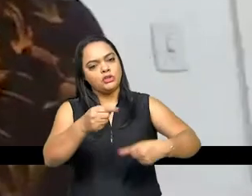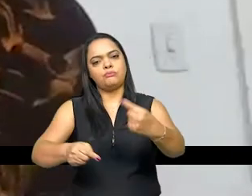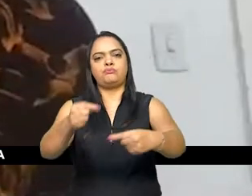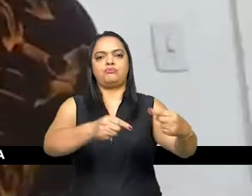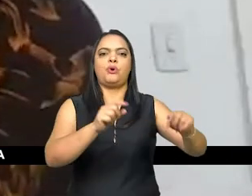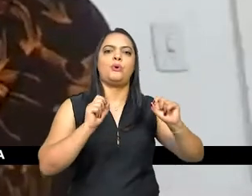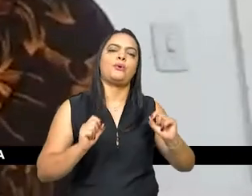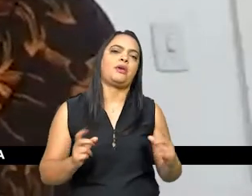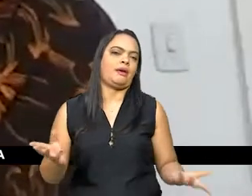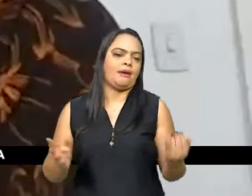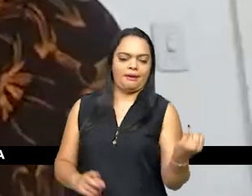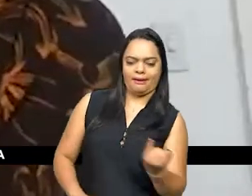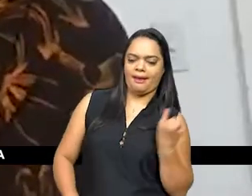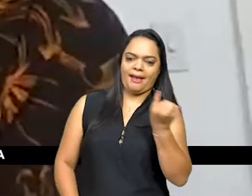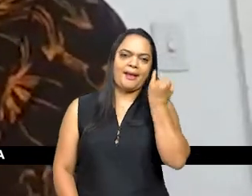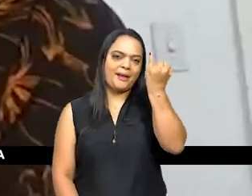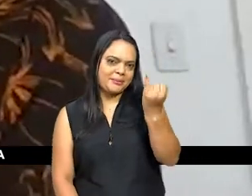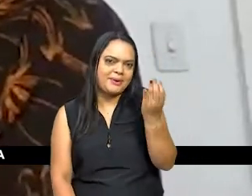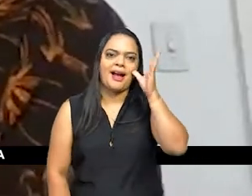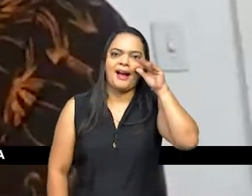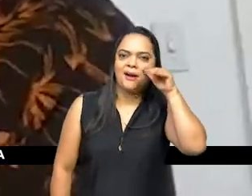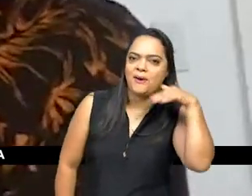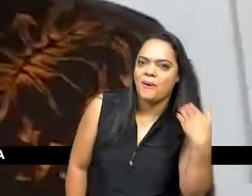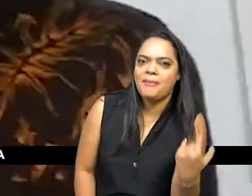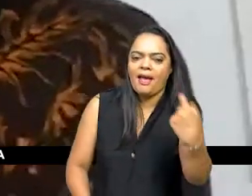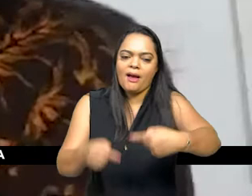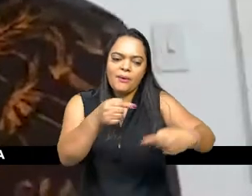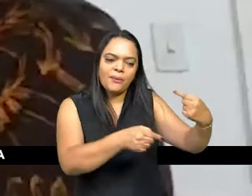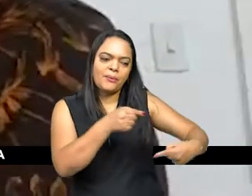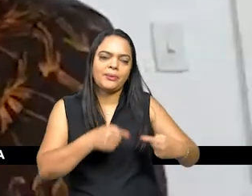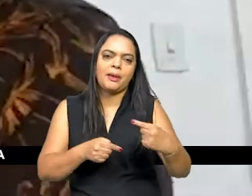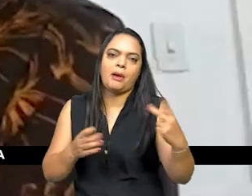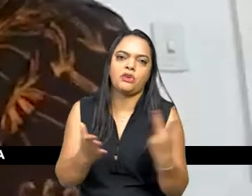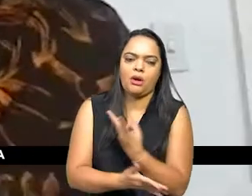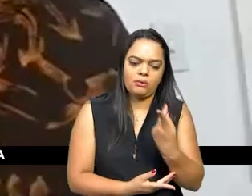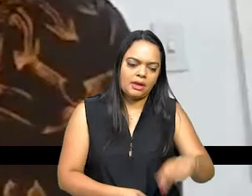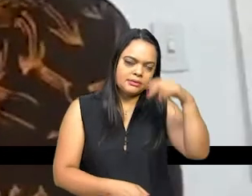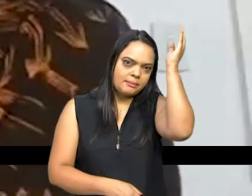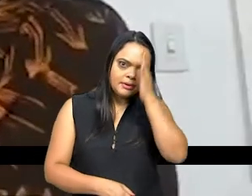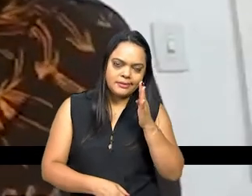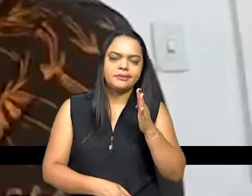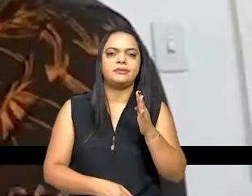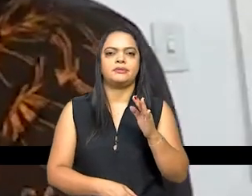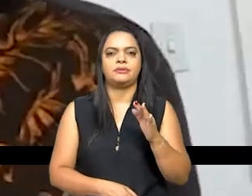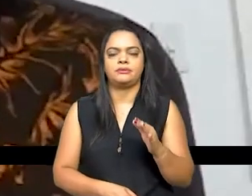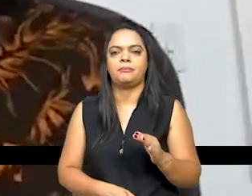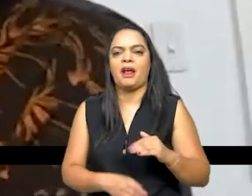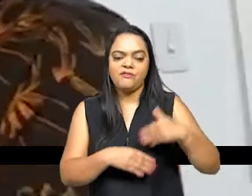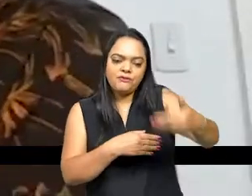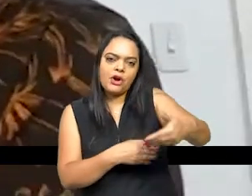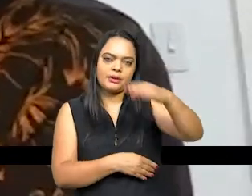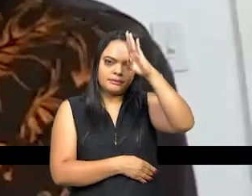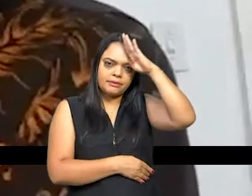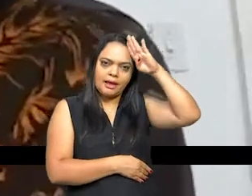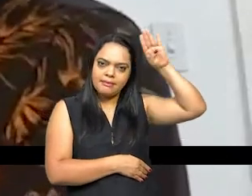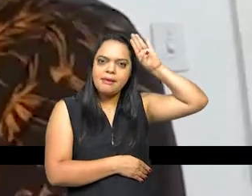discussões, né? Então é importante acompanhar como que esse debate está crescendo na sociedade brasileira, para além dessa bolha acadêmica que a